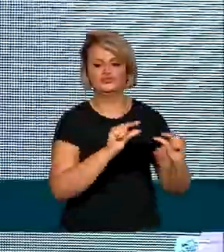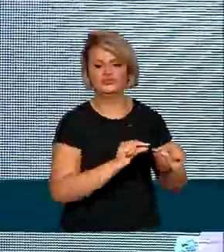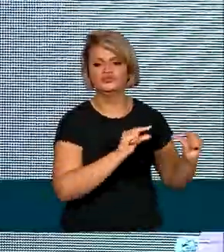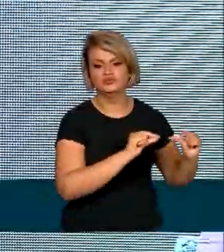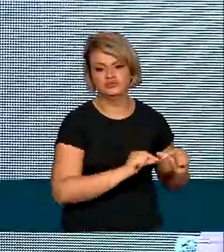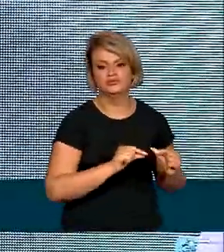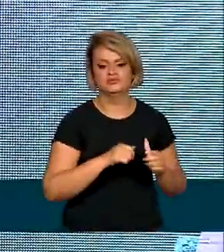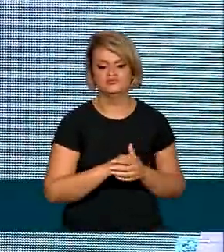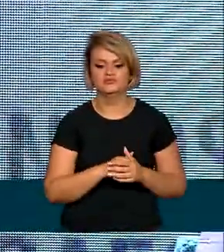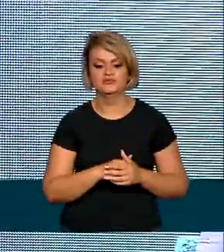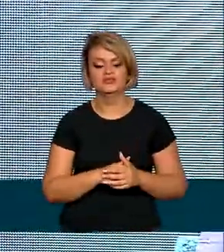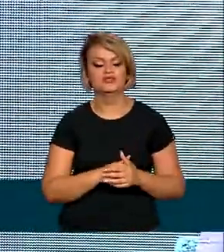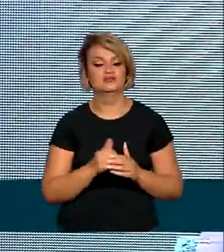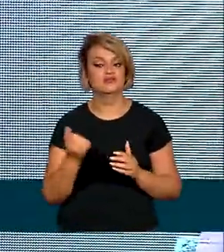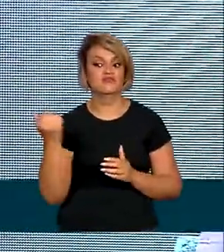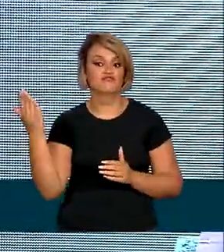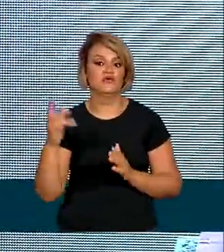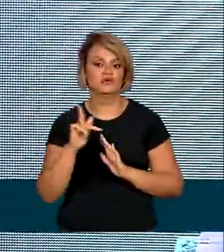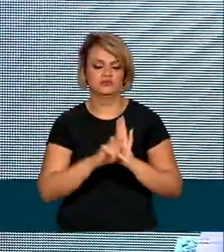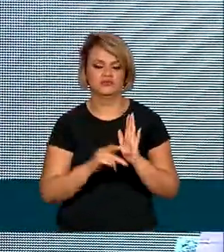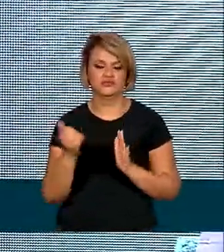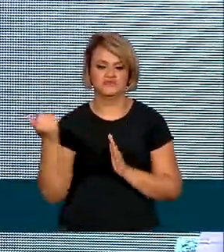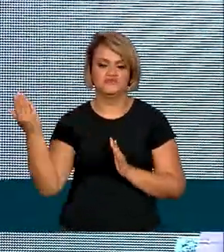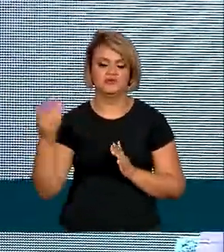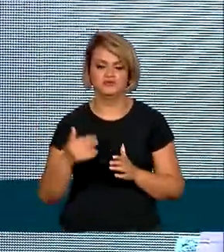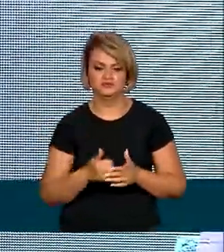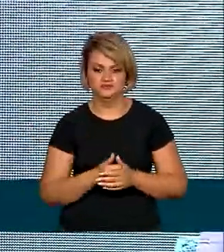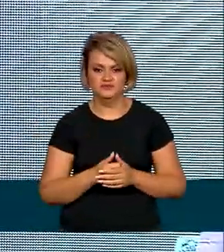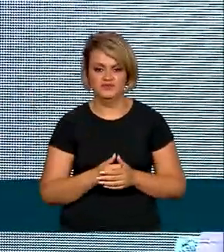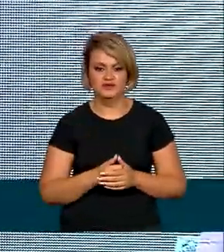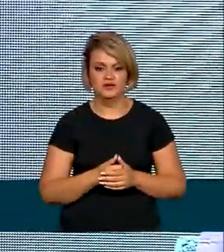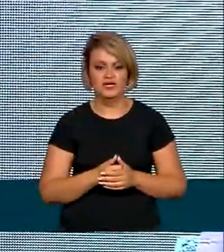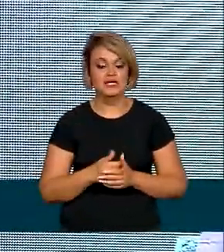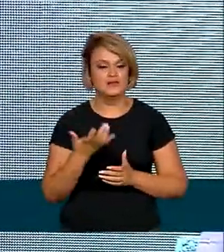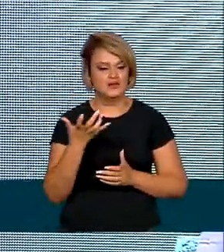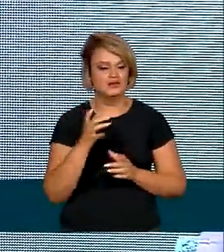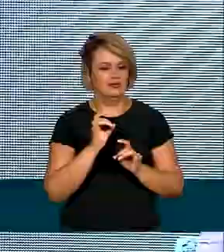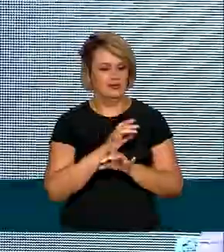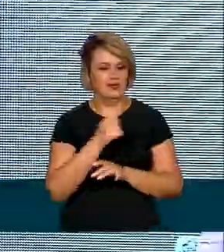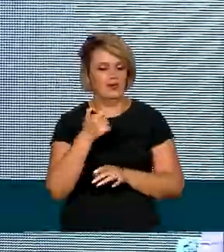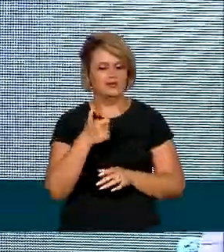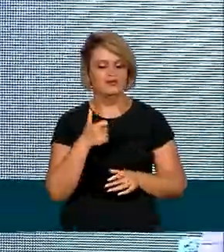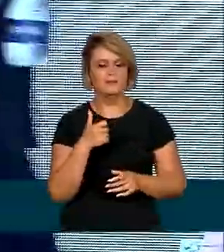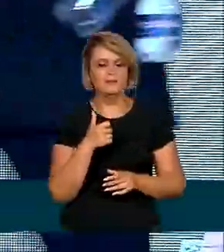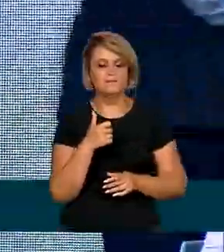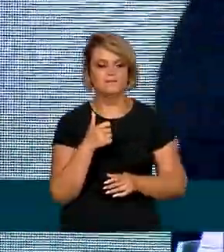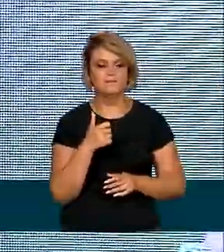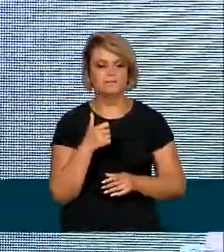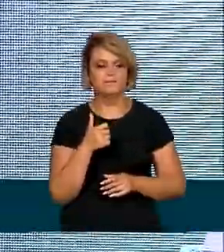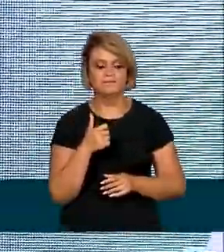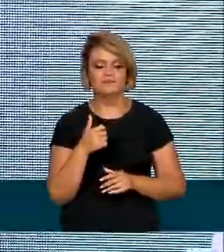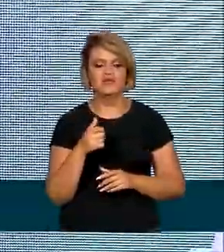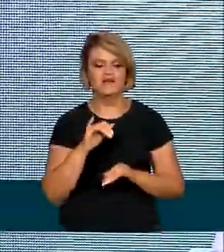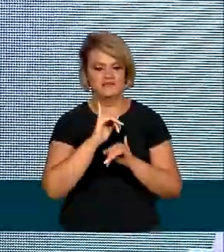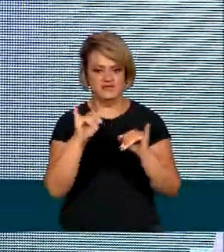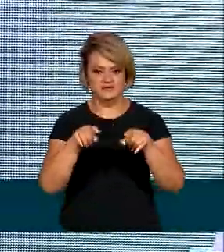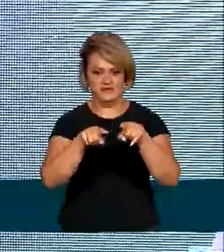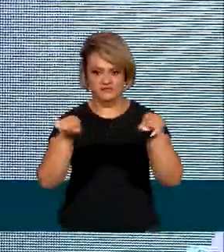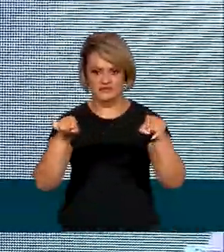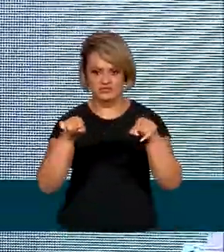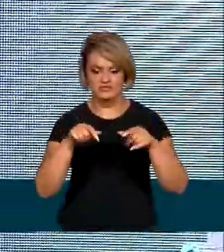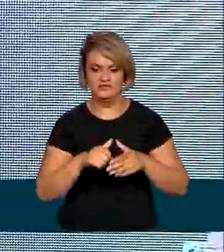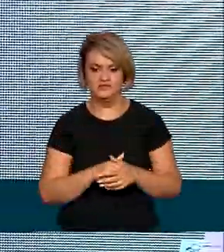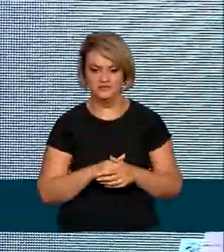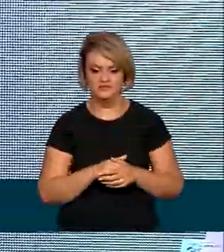fora do projeto fora do mercado e eu quero finalizar dizendo a esta plateia